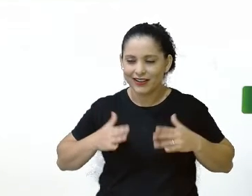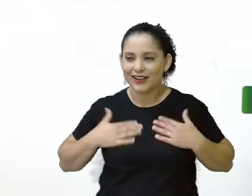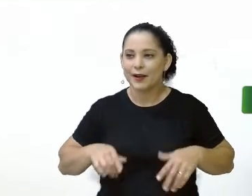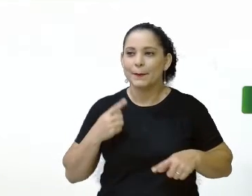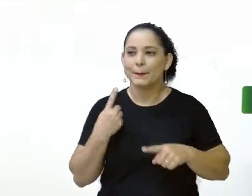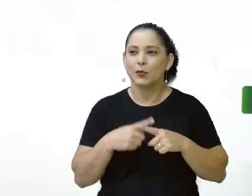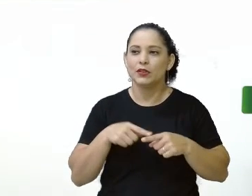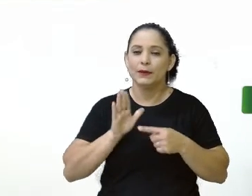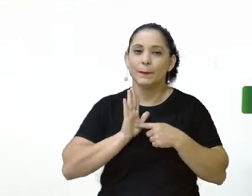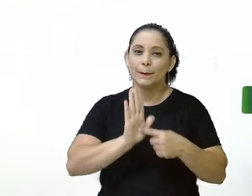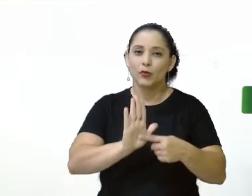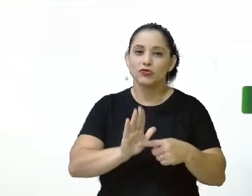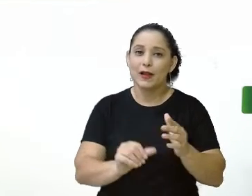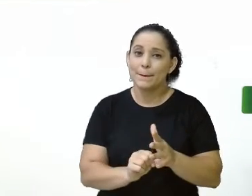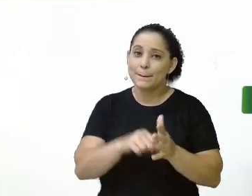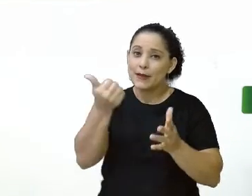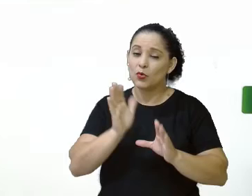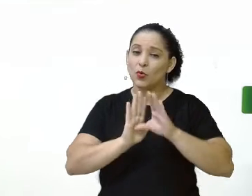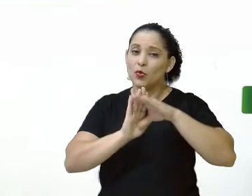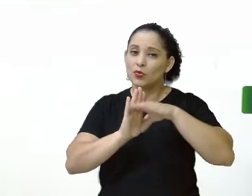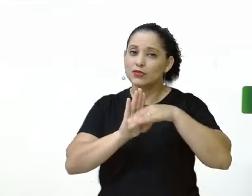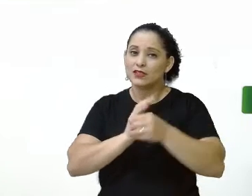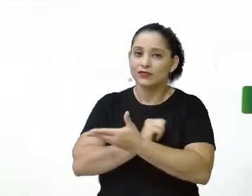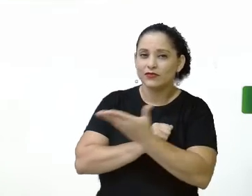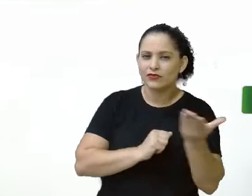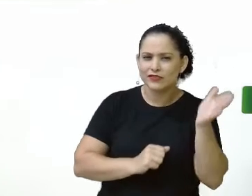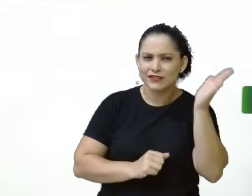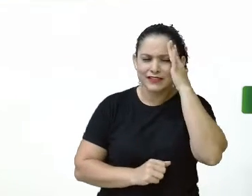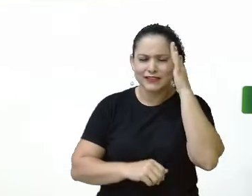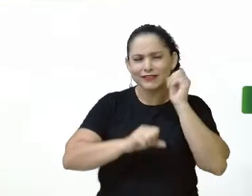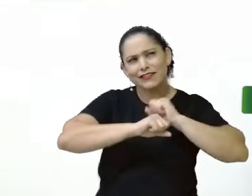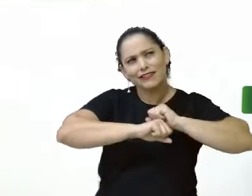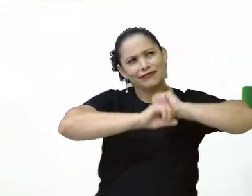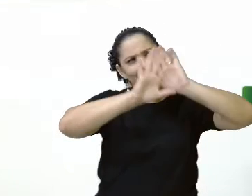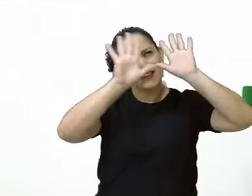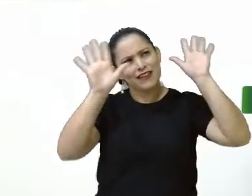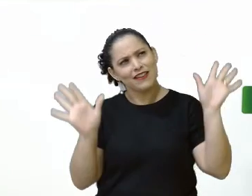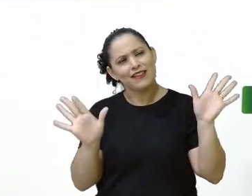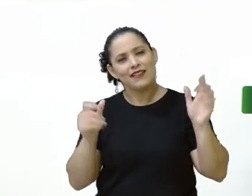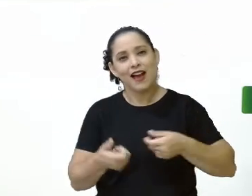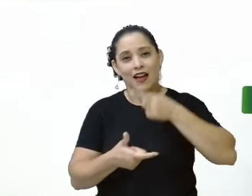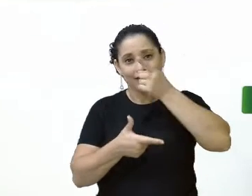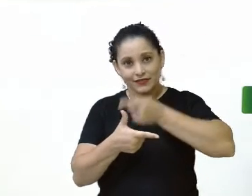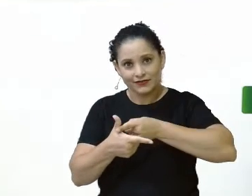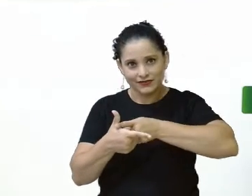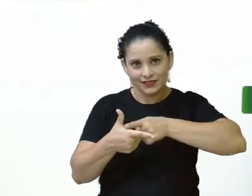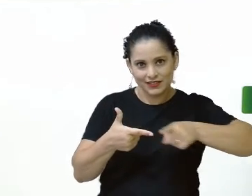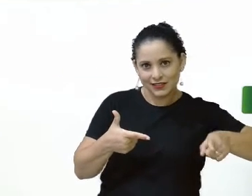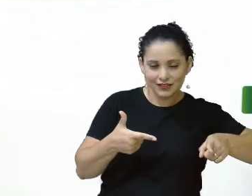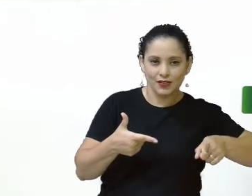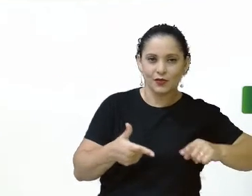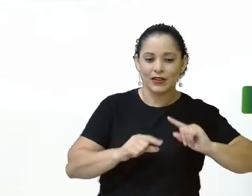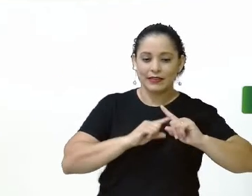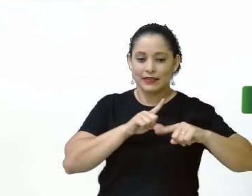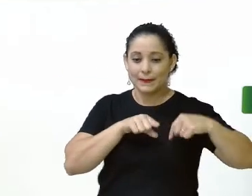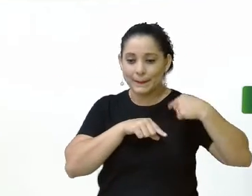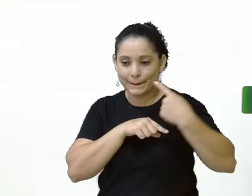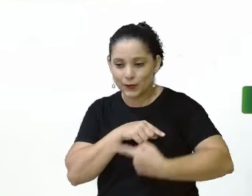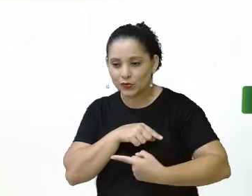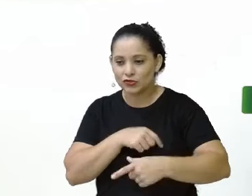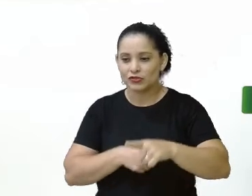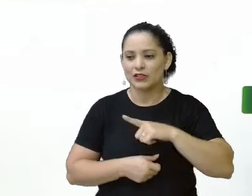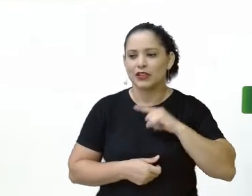o conceito primeiro para vocês entenderem como funciona essa divisão na prática. Depois, a gente